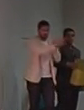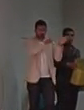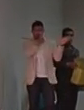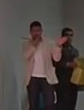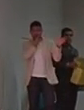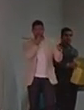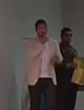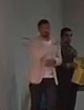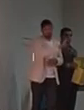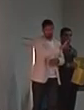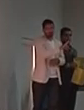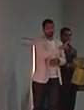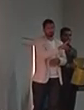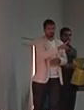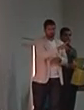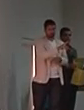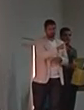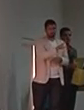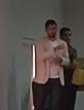tréplica de 1 minuto também.